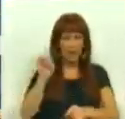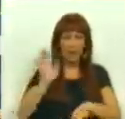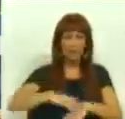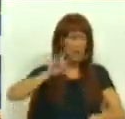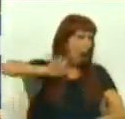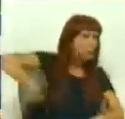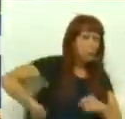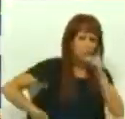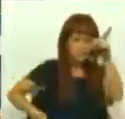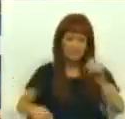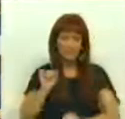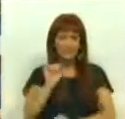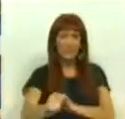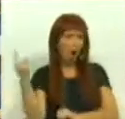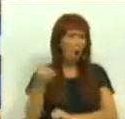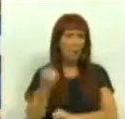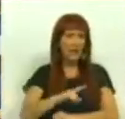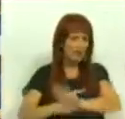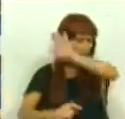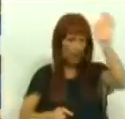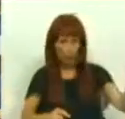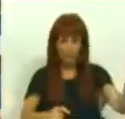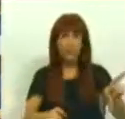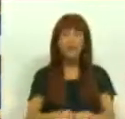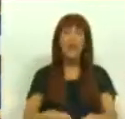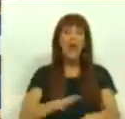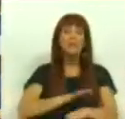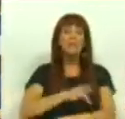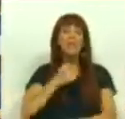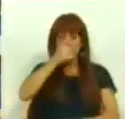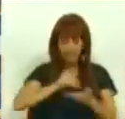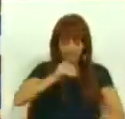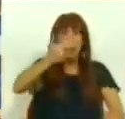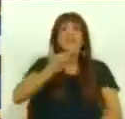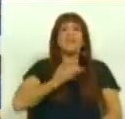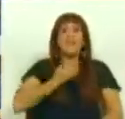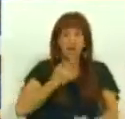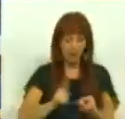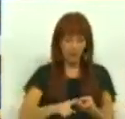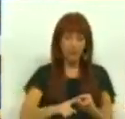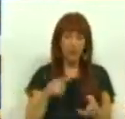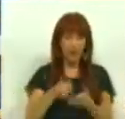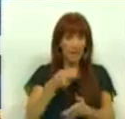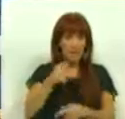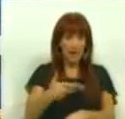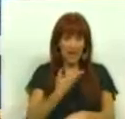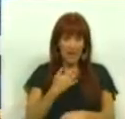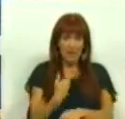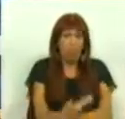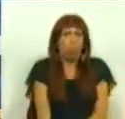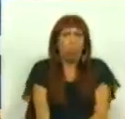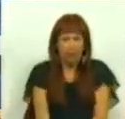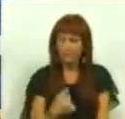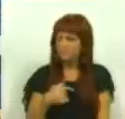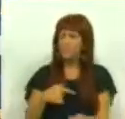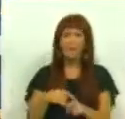pelo incumprimento das suas obrigações. Uma administração que acumula dívidas e que, pagando as dívidas atrasadas,